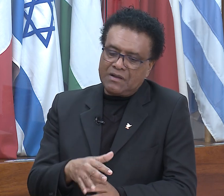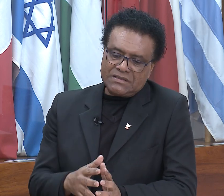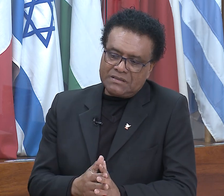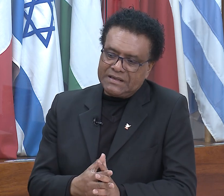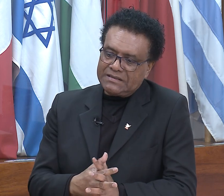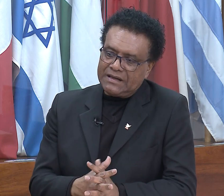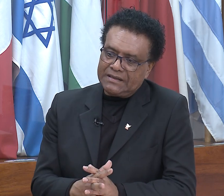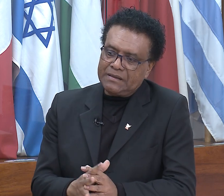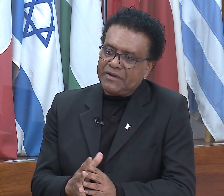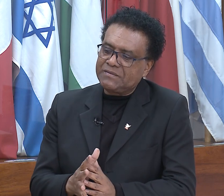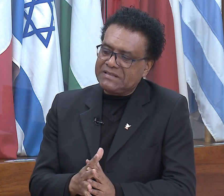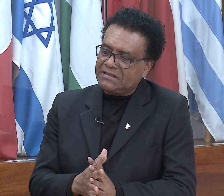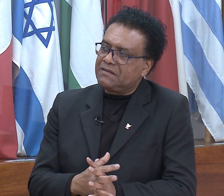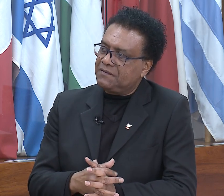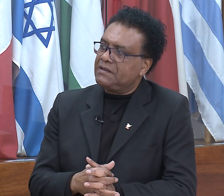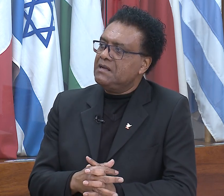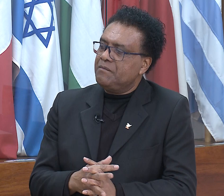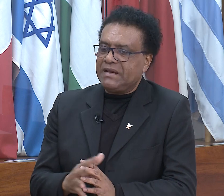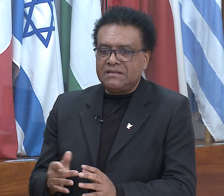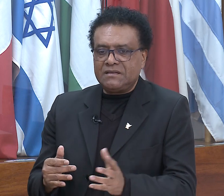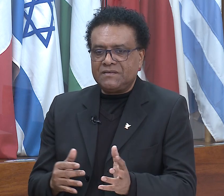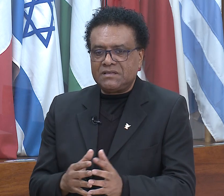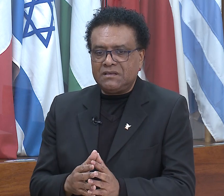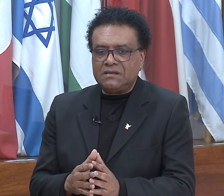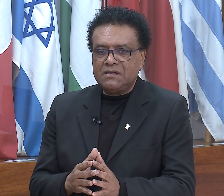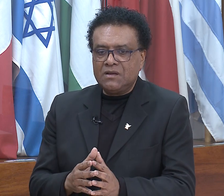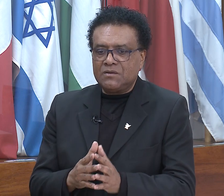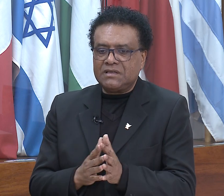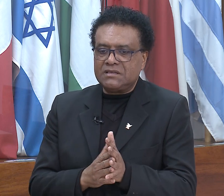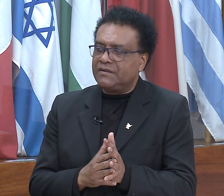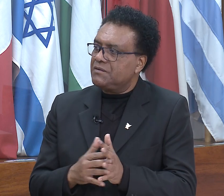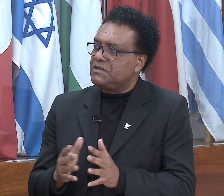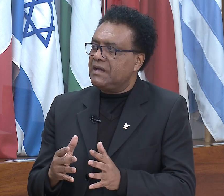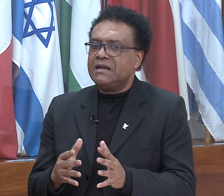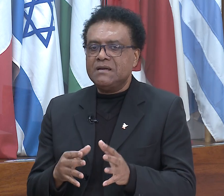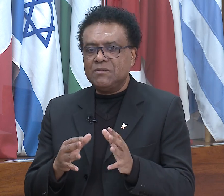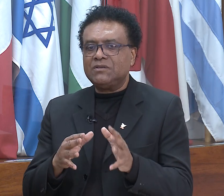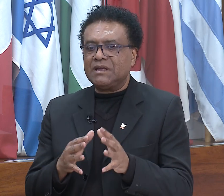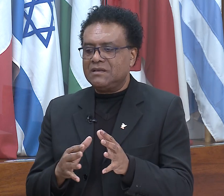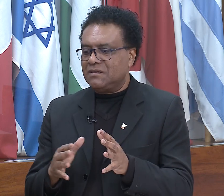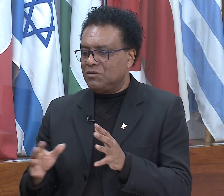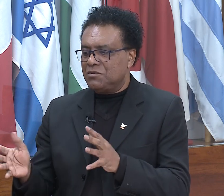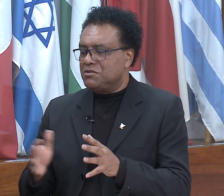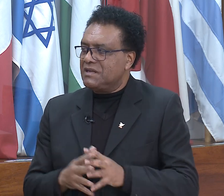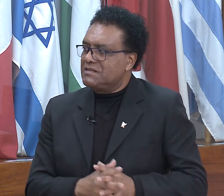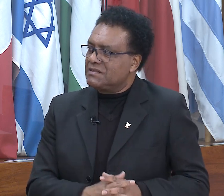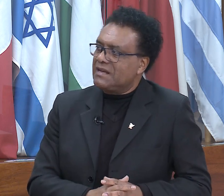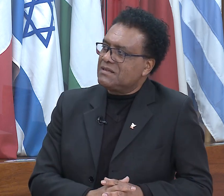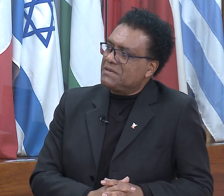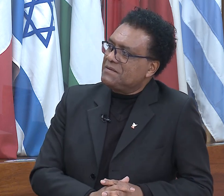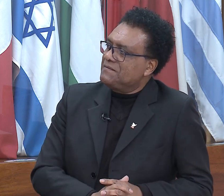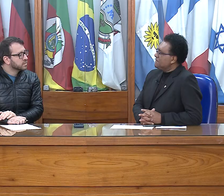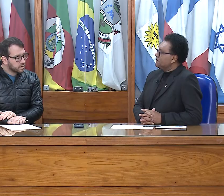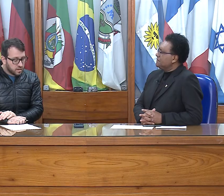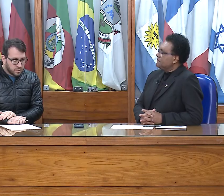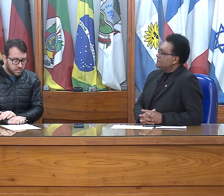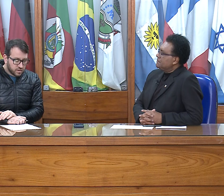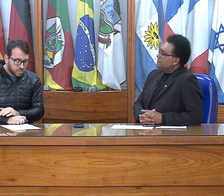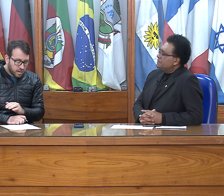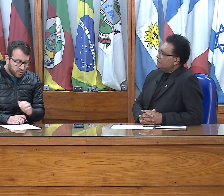a imprensa local de Santa Maria estará aqui na próxima sexta-feira para essa entrevista que com certeza vai lucrar muito daquilo que todos os jornalistas querem saber